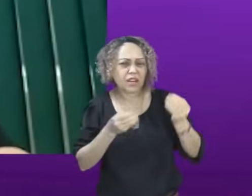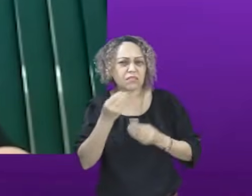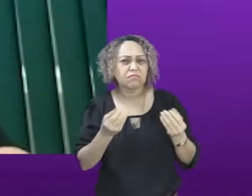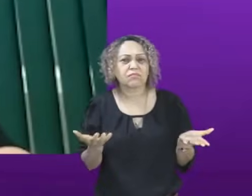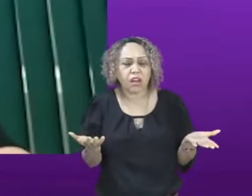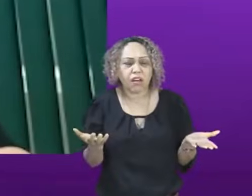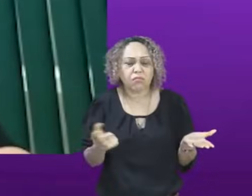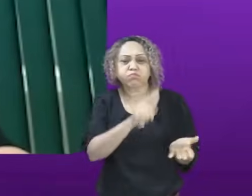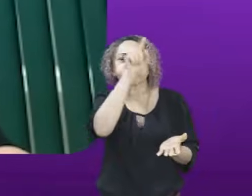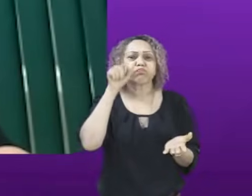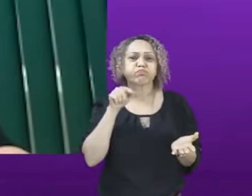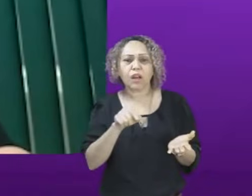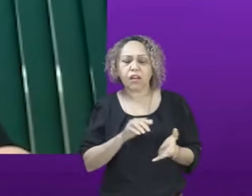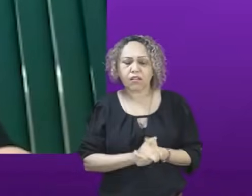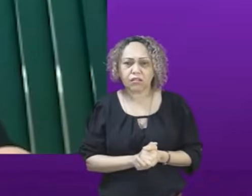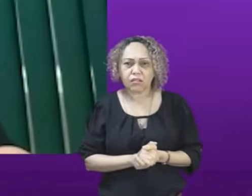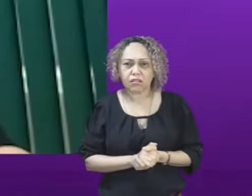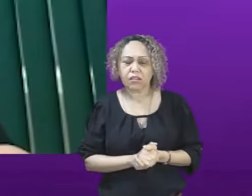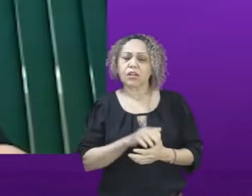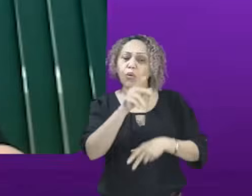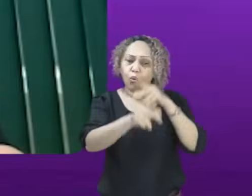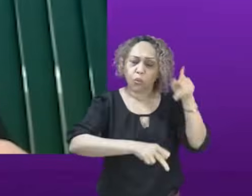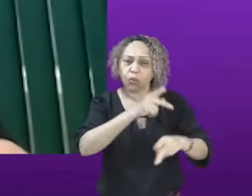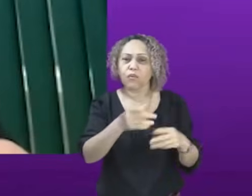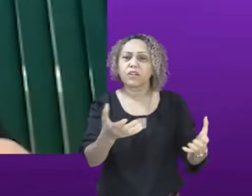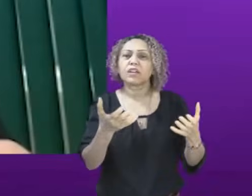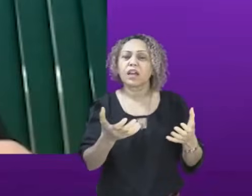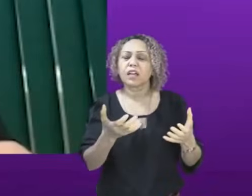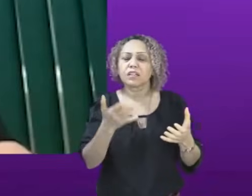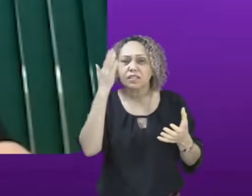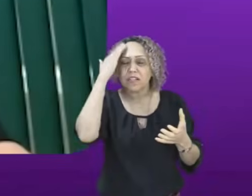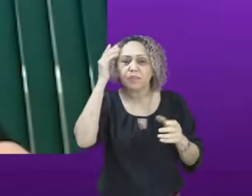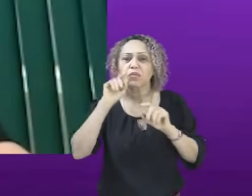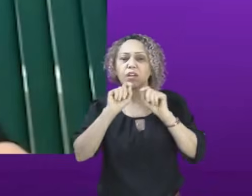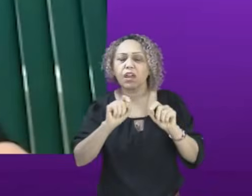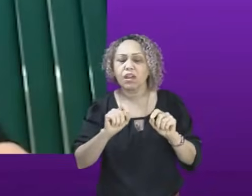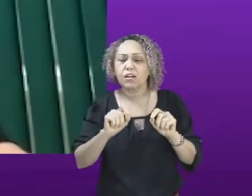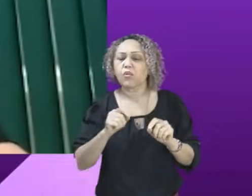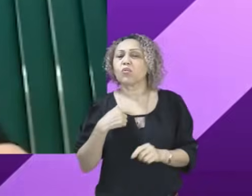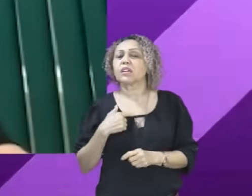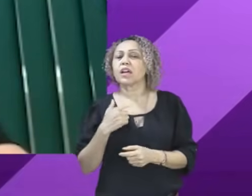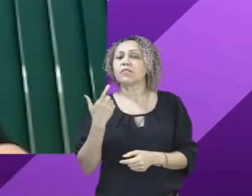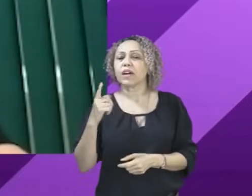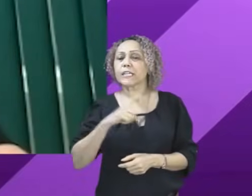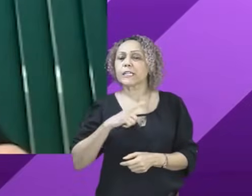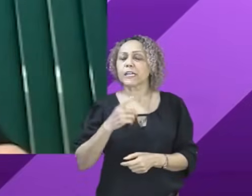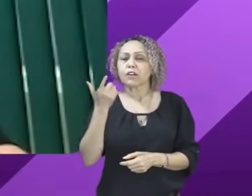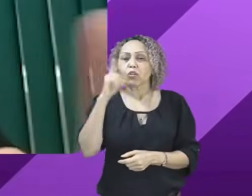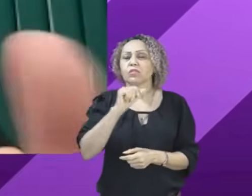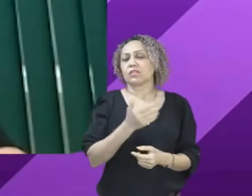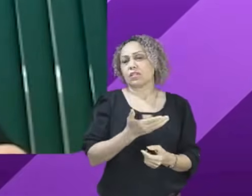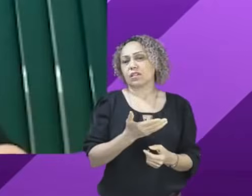para o que ela está precisando. A população quer ouvir o que ela vai ganhar com aquilo. Então, quando